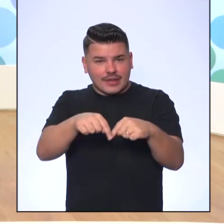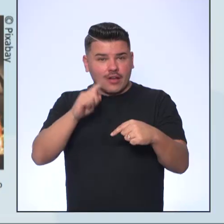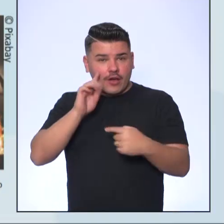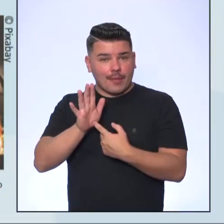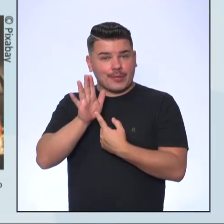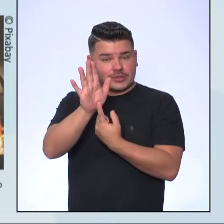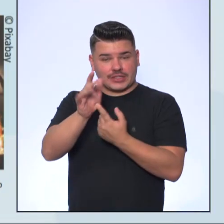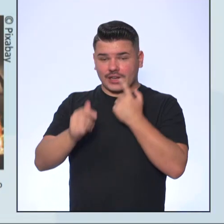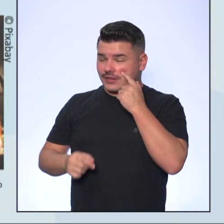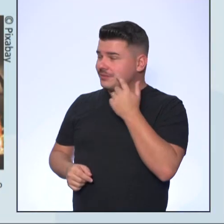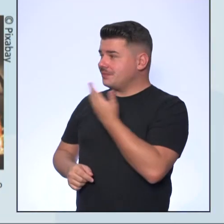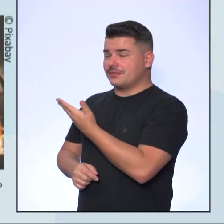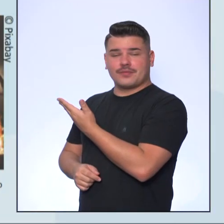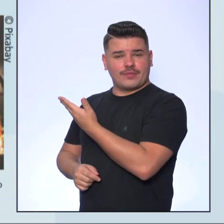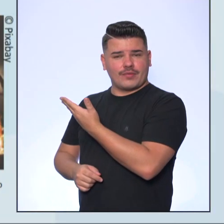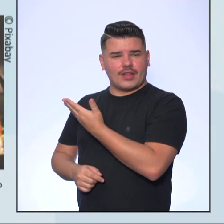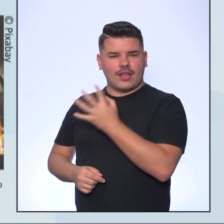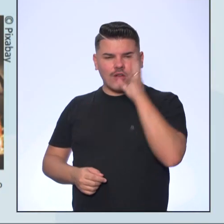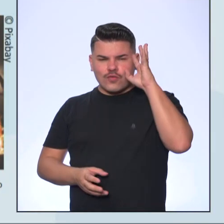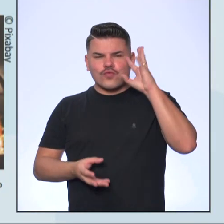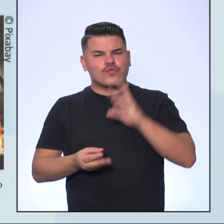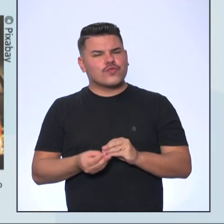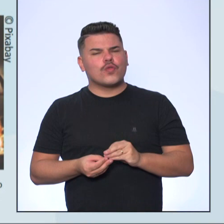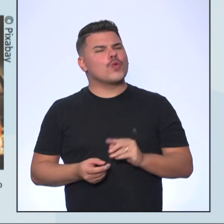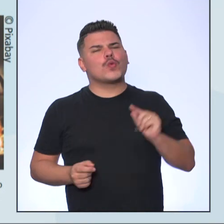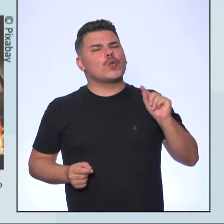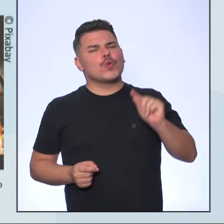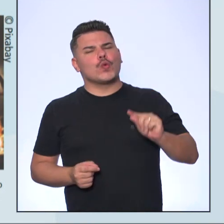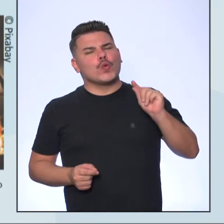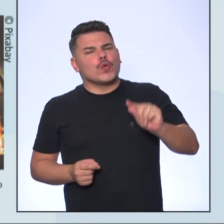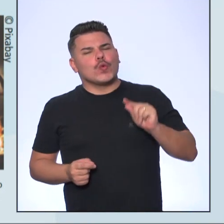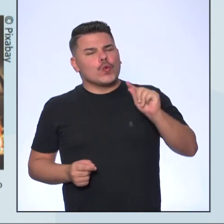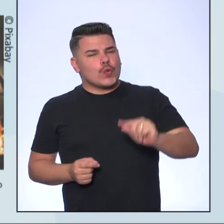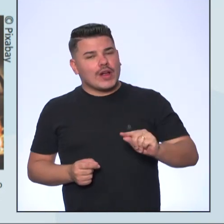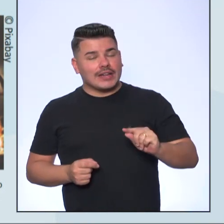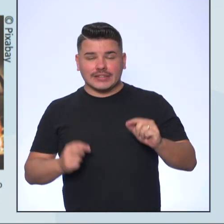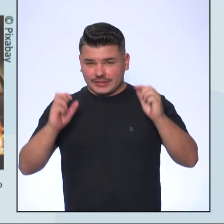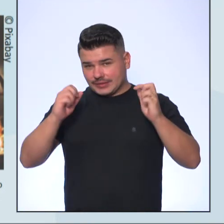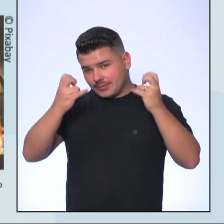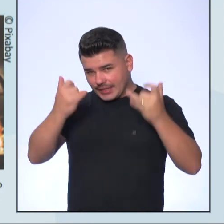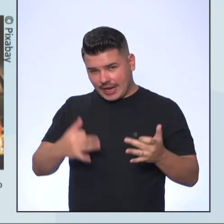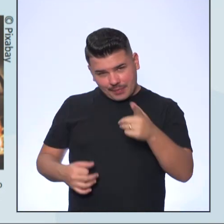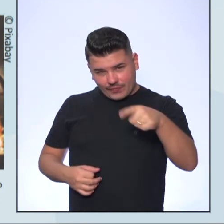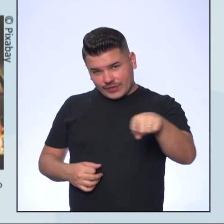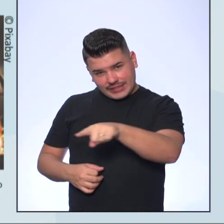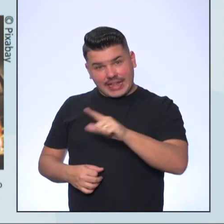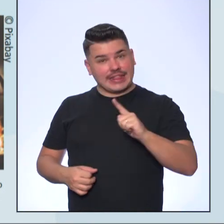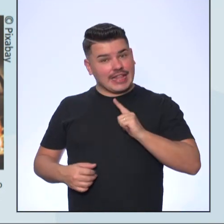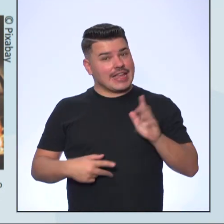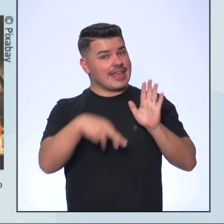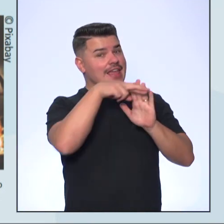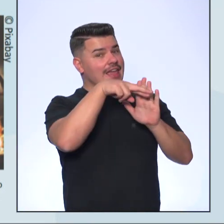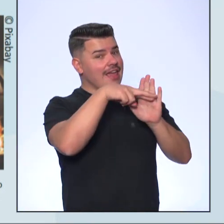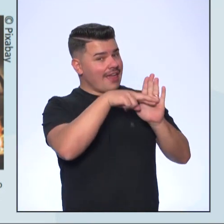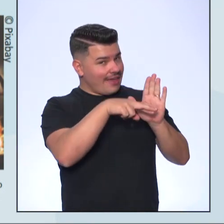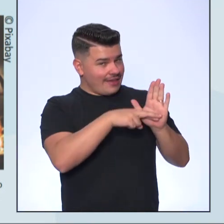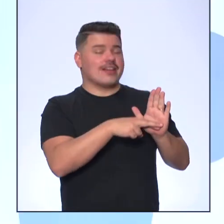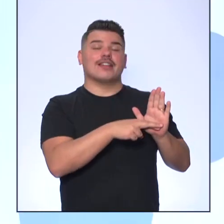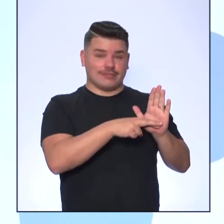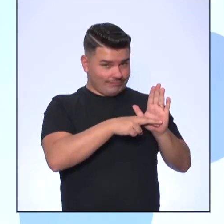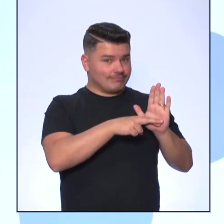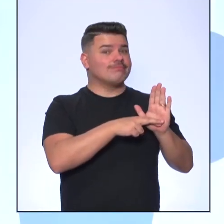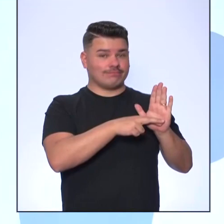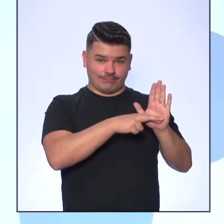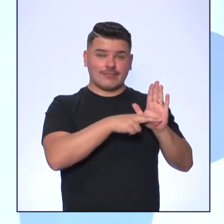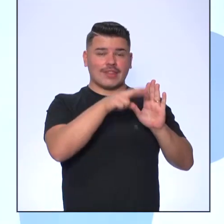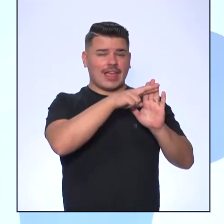aparecer a definição. Essa definição é a seguinte, né? existe uma regrinha aí que é